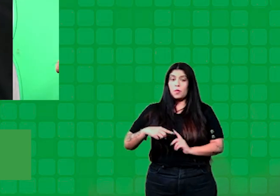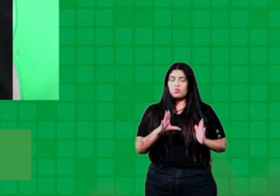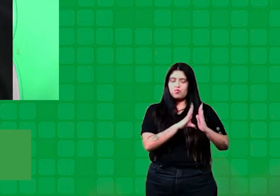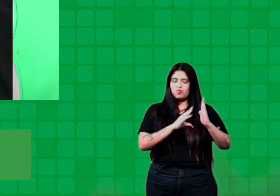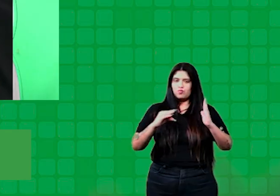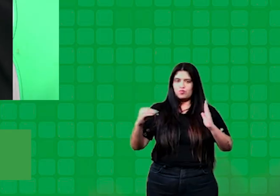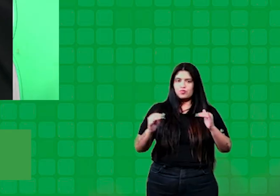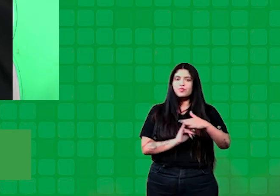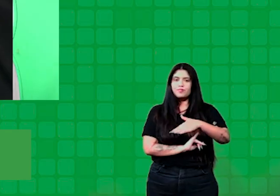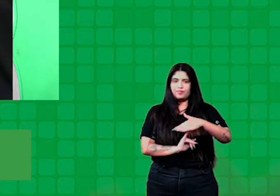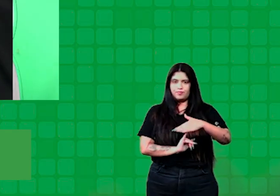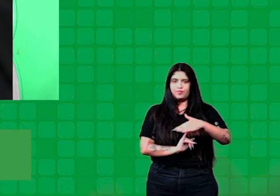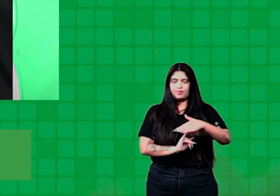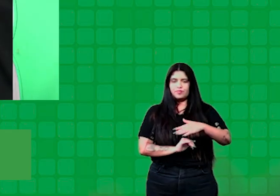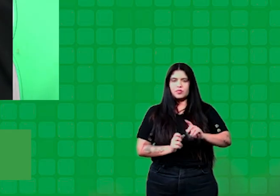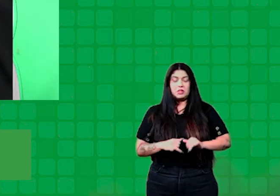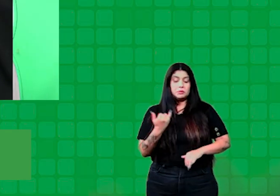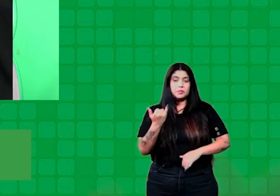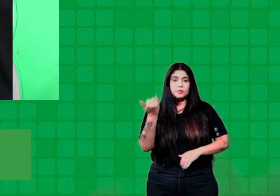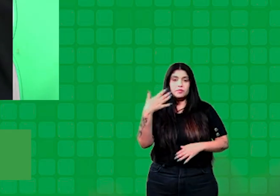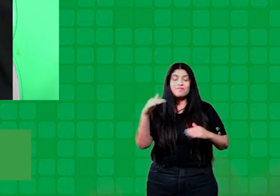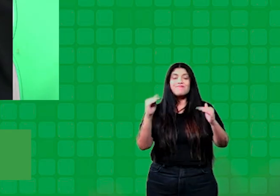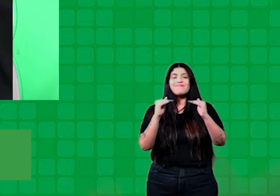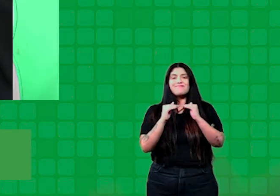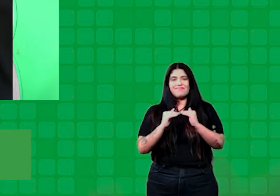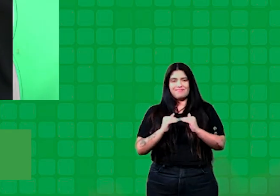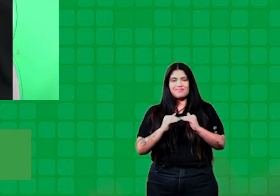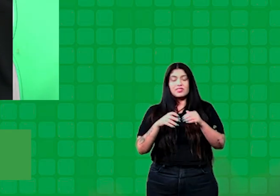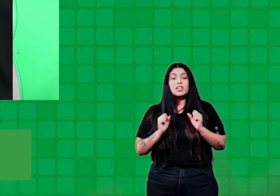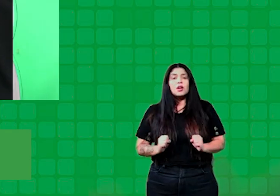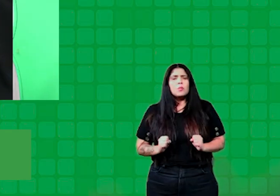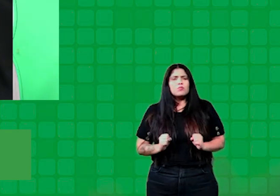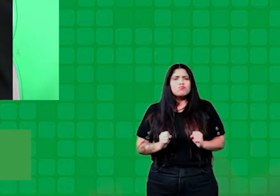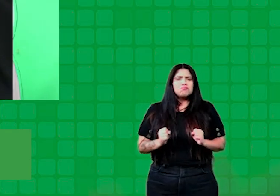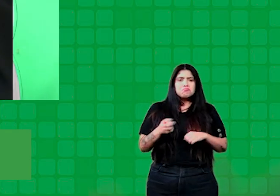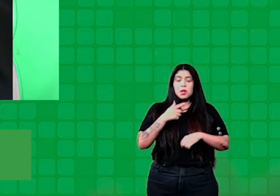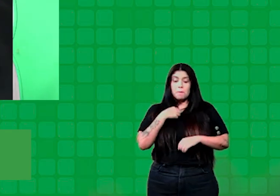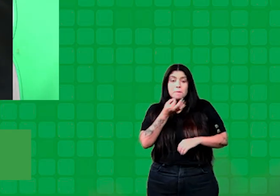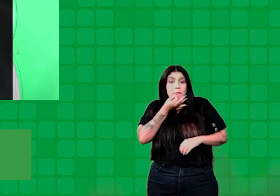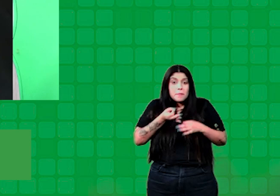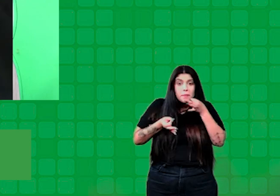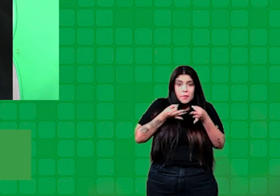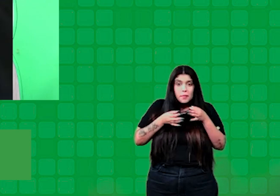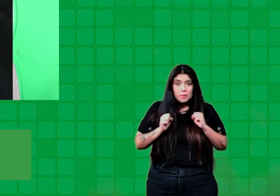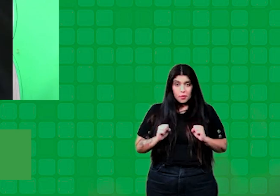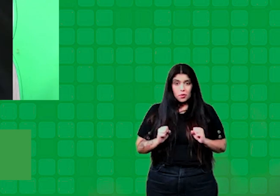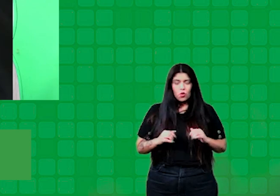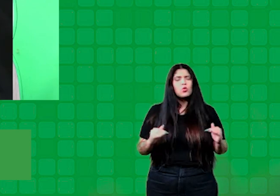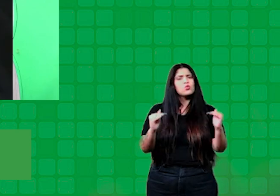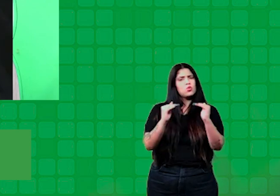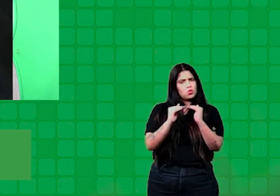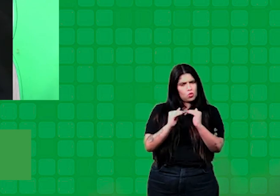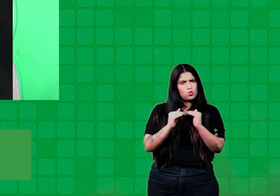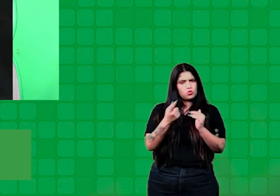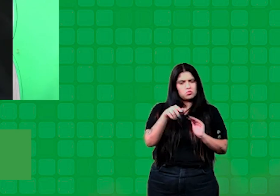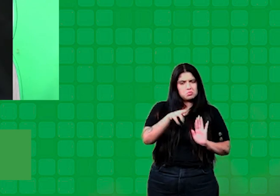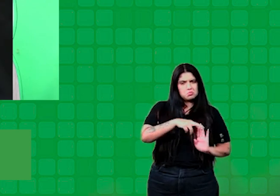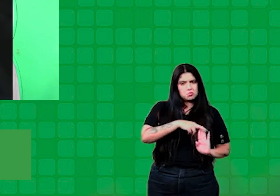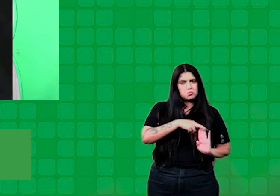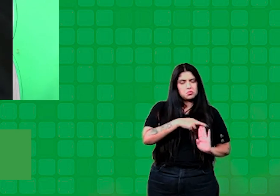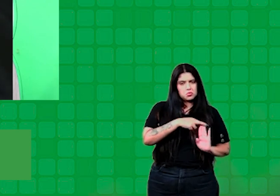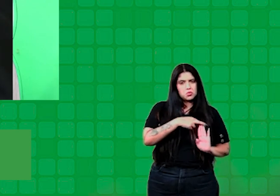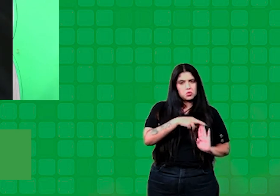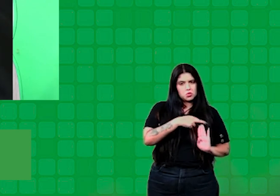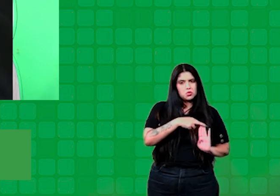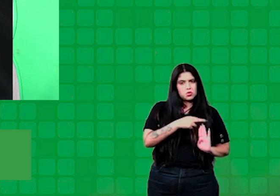importante. Concordo, já posso dar minha opinião, né? Concordo contigo na questão da resolução, realmente desse conselho